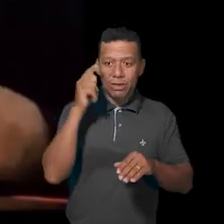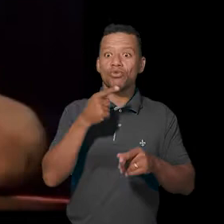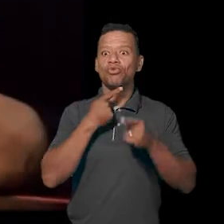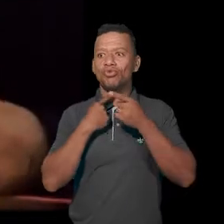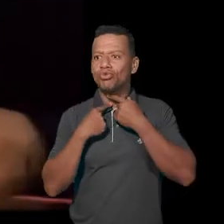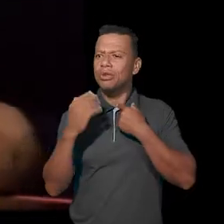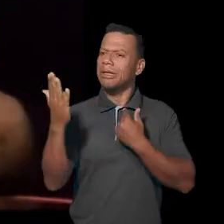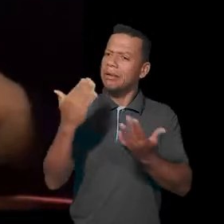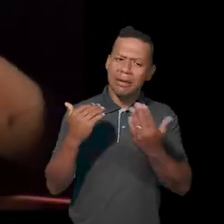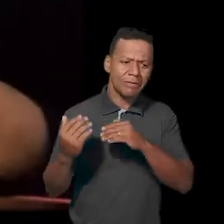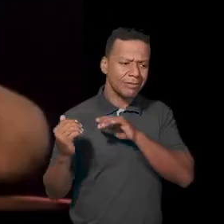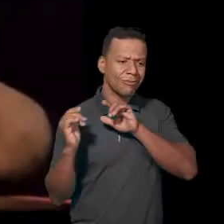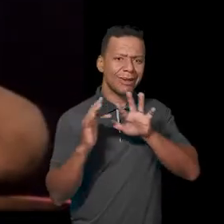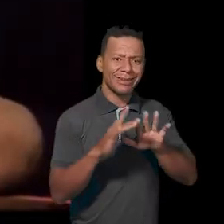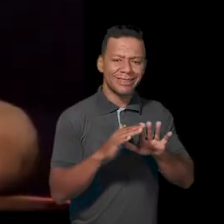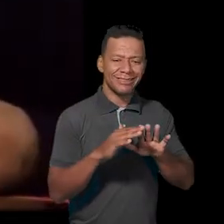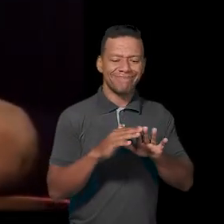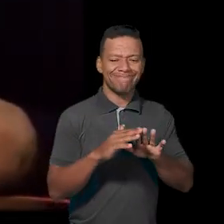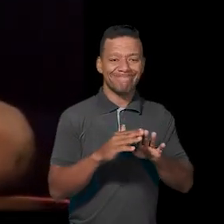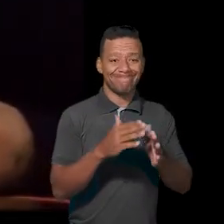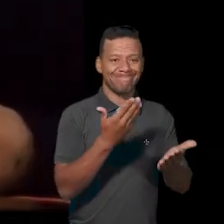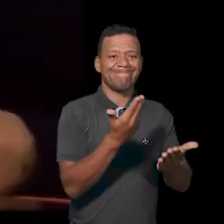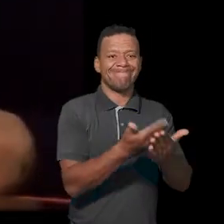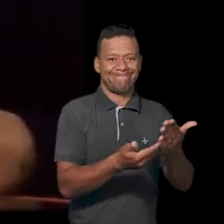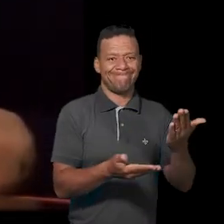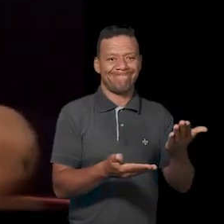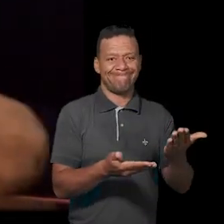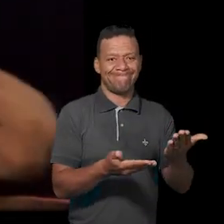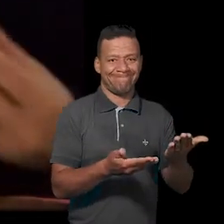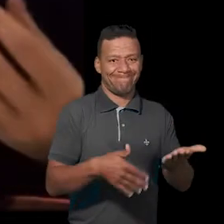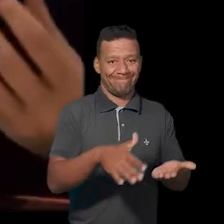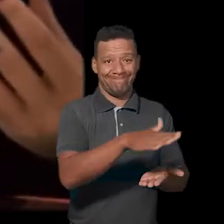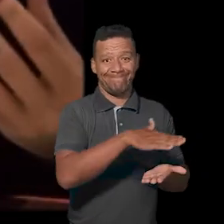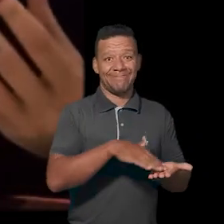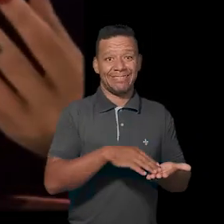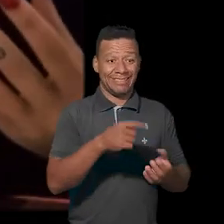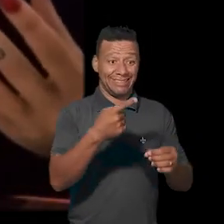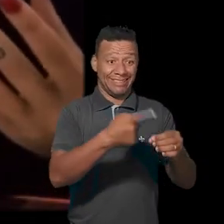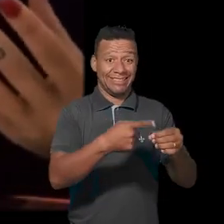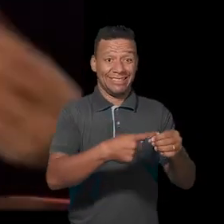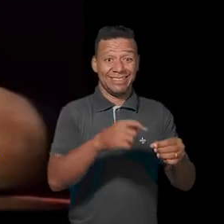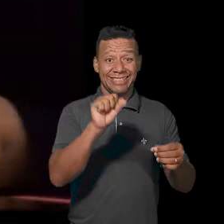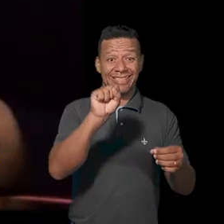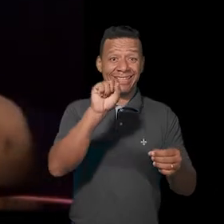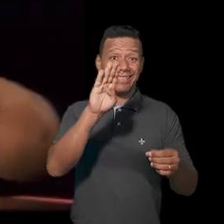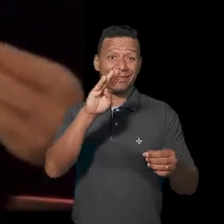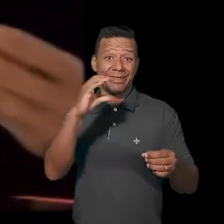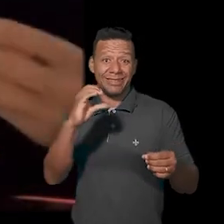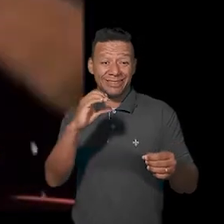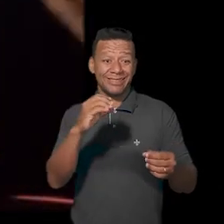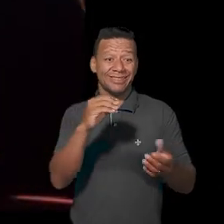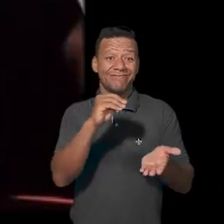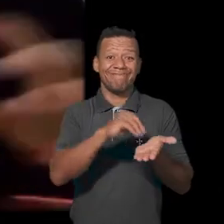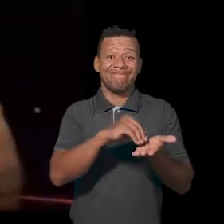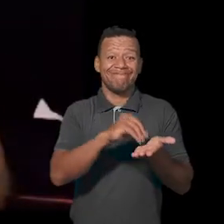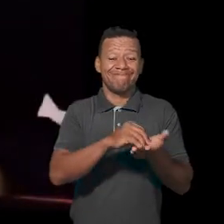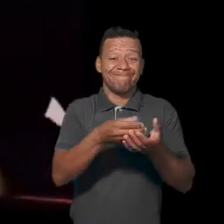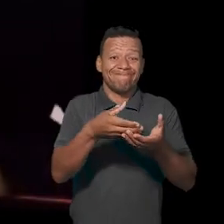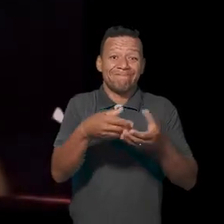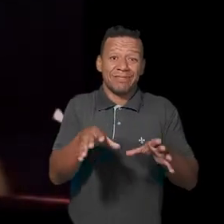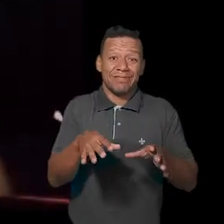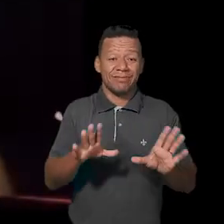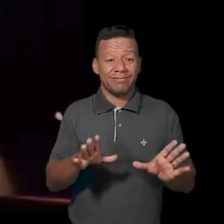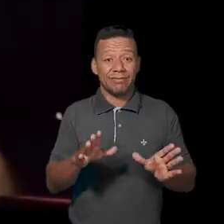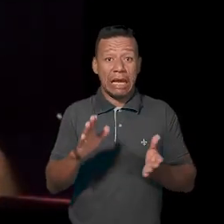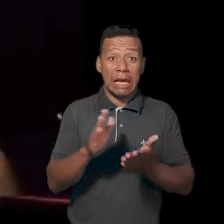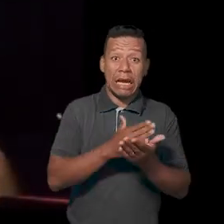novos curiosos, acaba com a cena circense da cidade. Porque pelo menos 1 ou 2 pessoas ali que